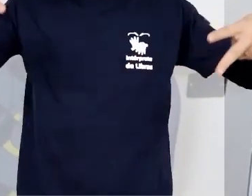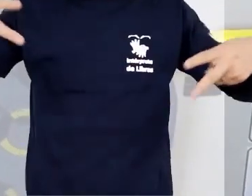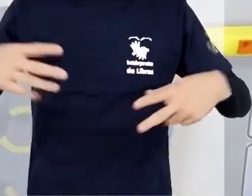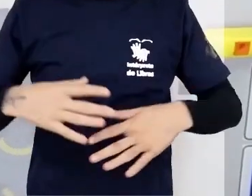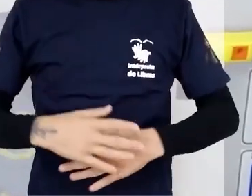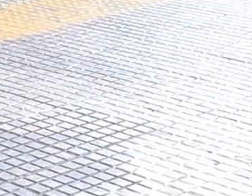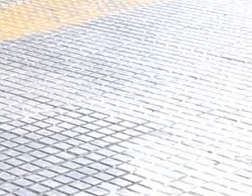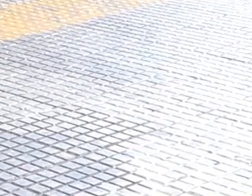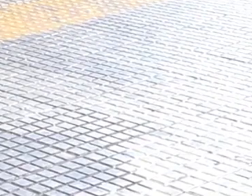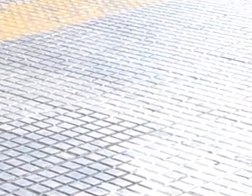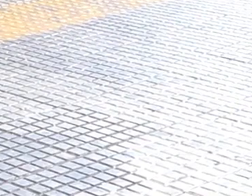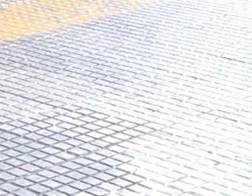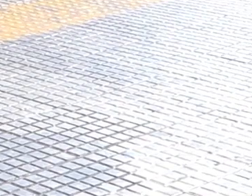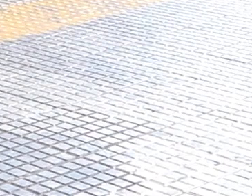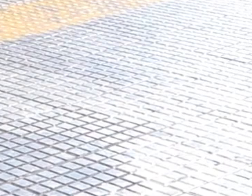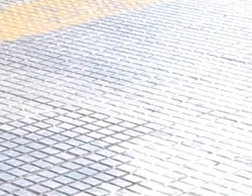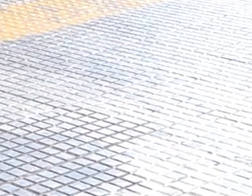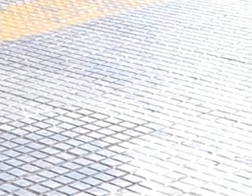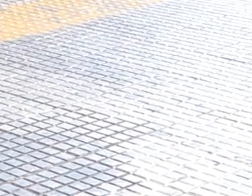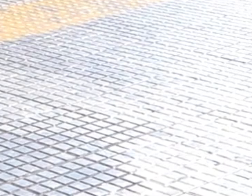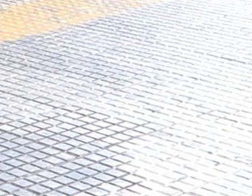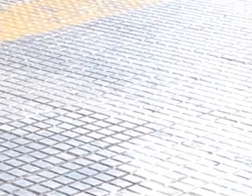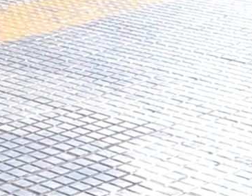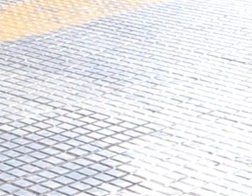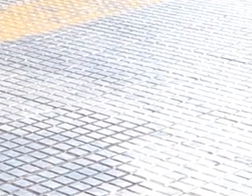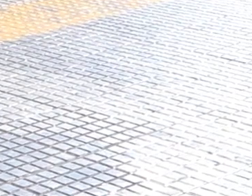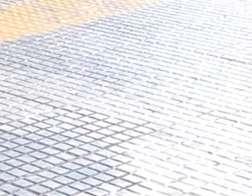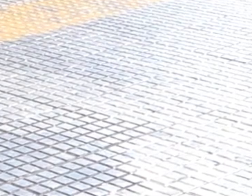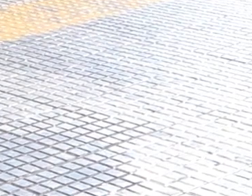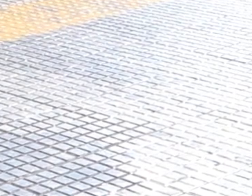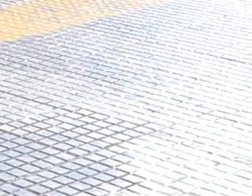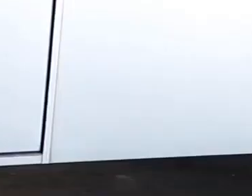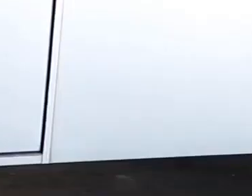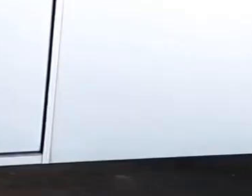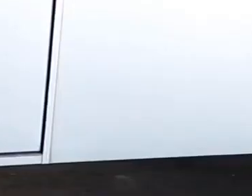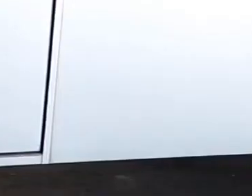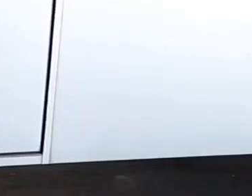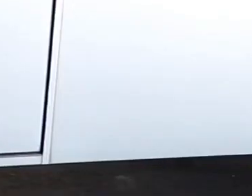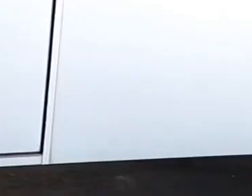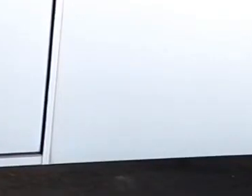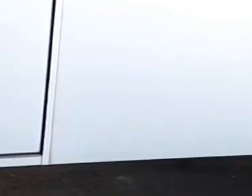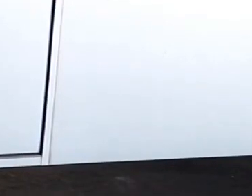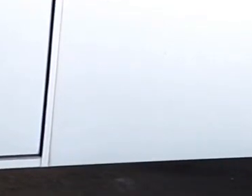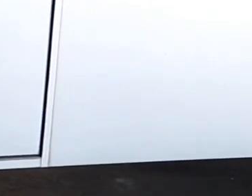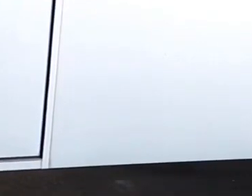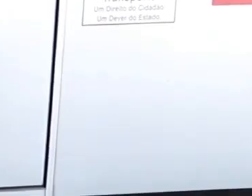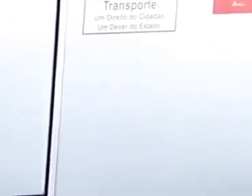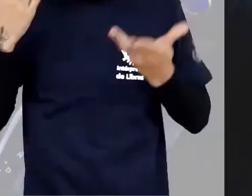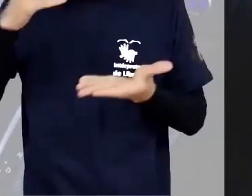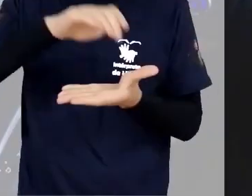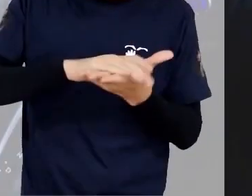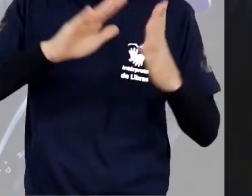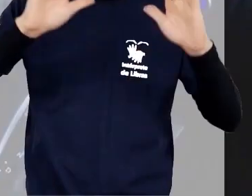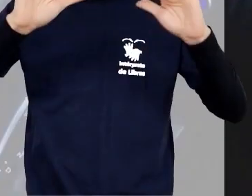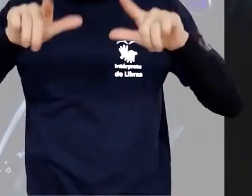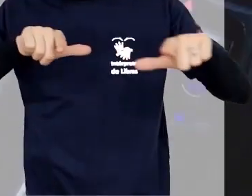esta condição costumam ser mais propensos à obesidade, a sentirem dores crônicas. Ocorre a redução da